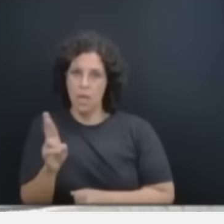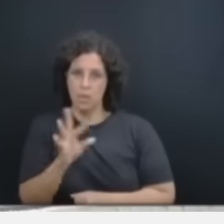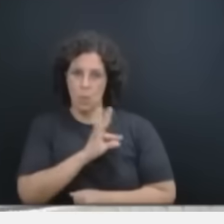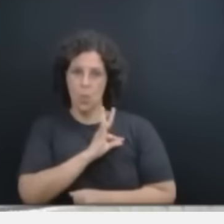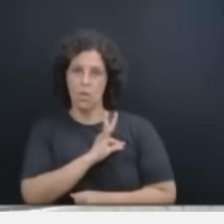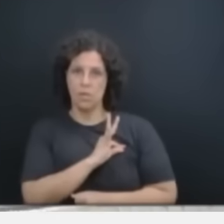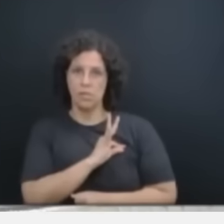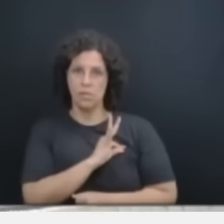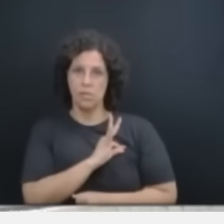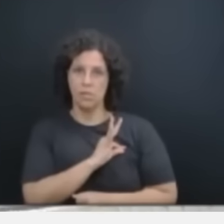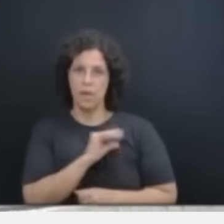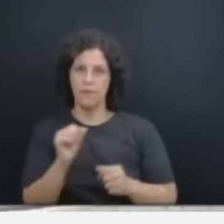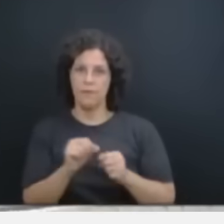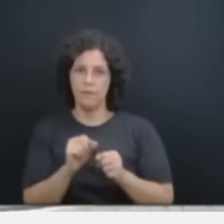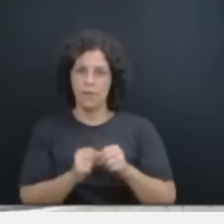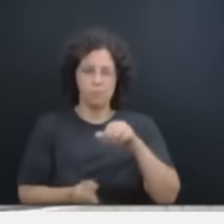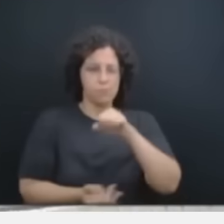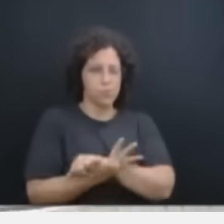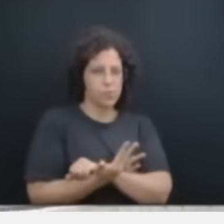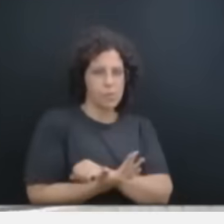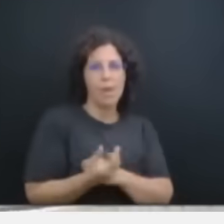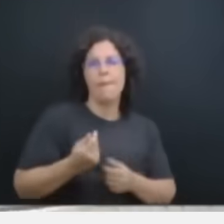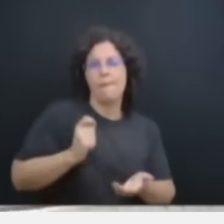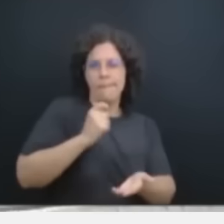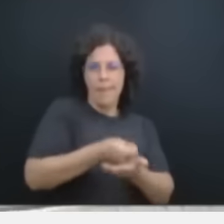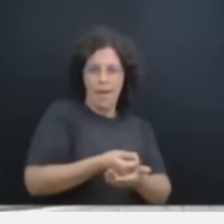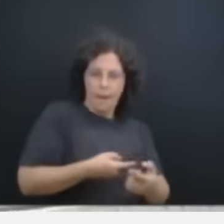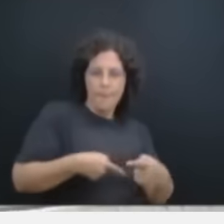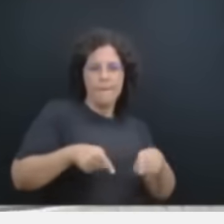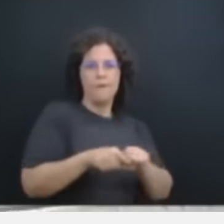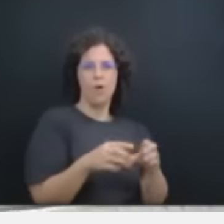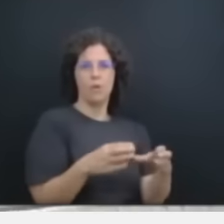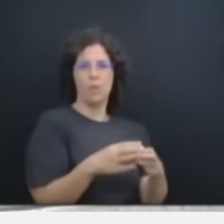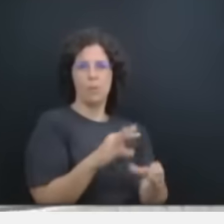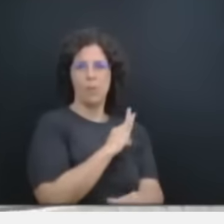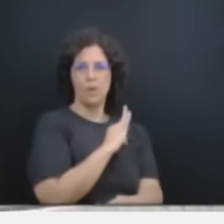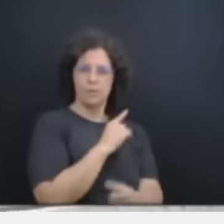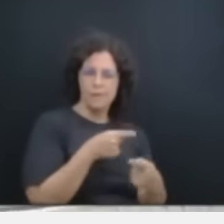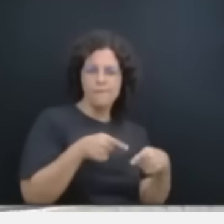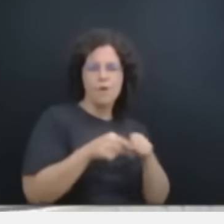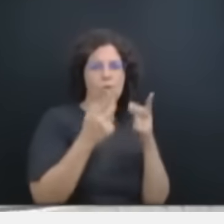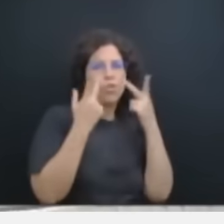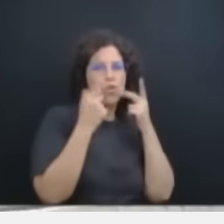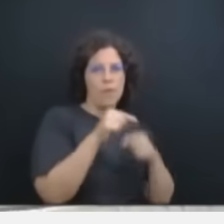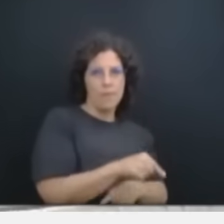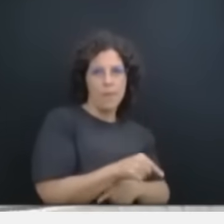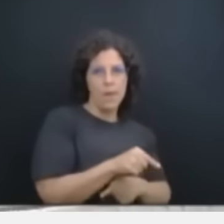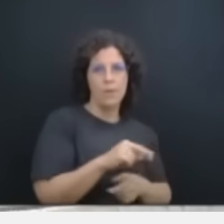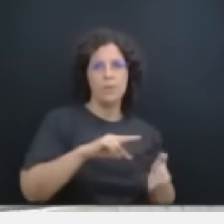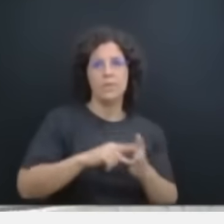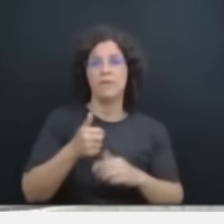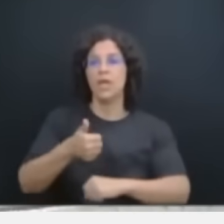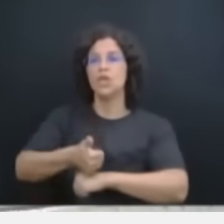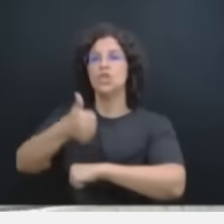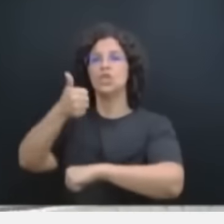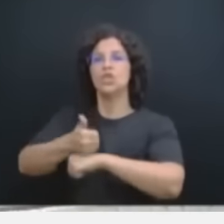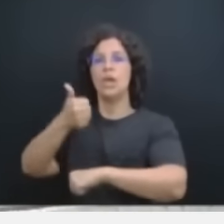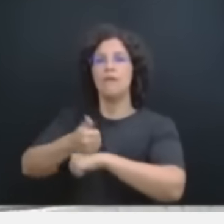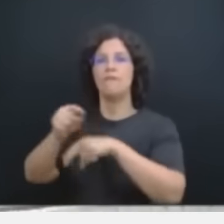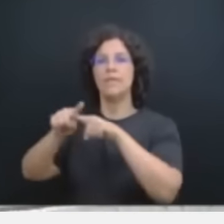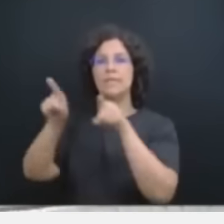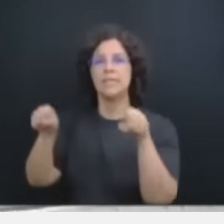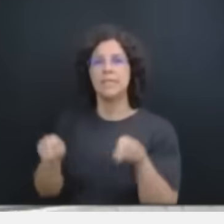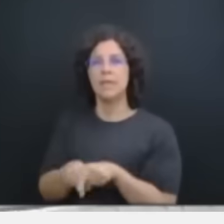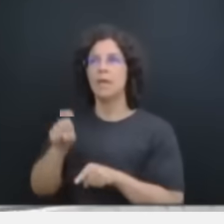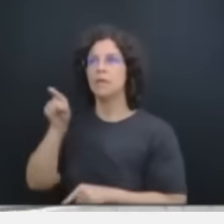70 para voltarem pra sua Corporação a partir do chefe de gabinete